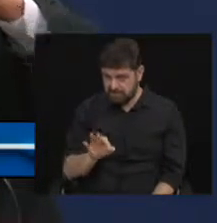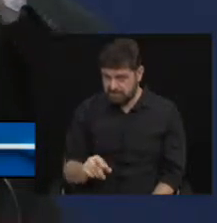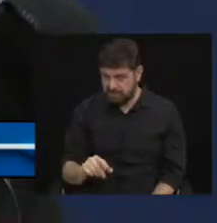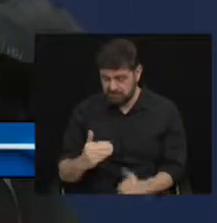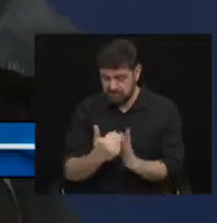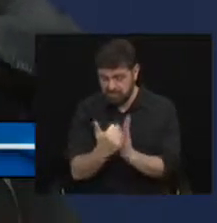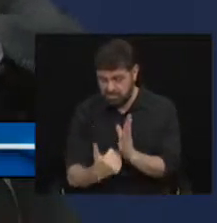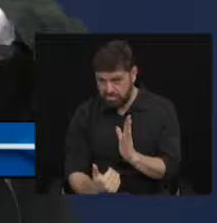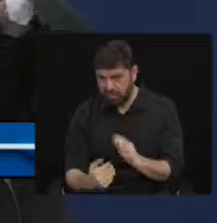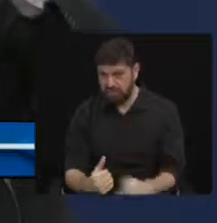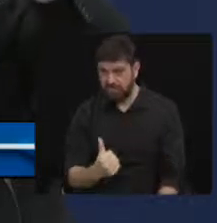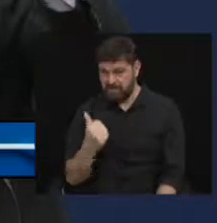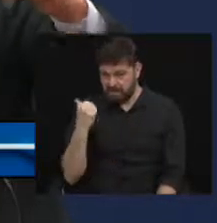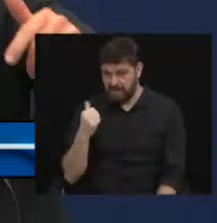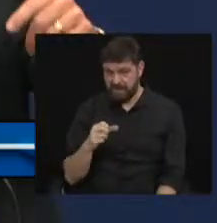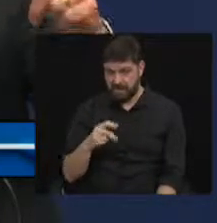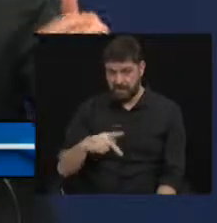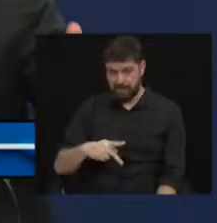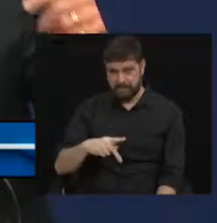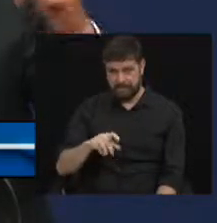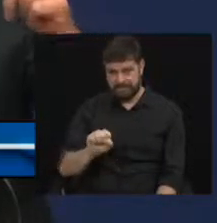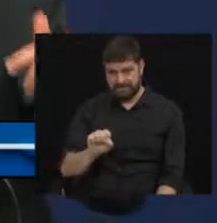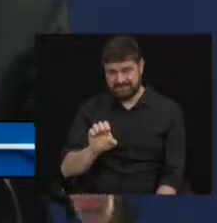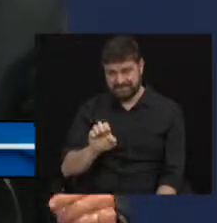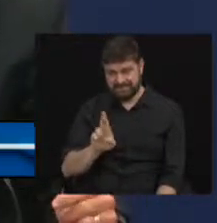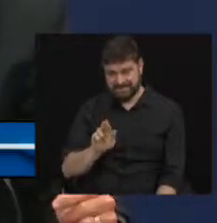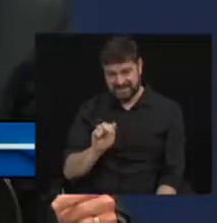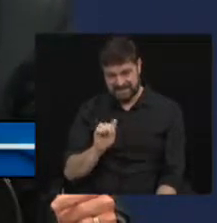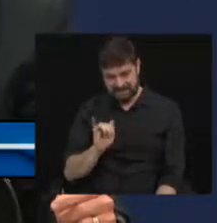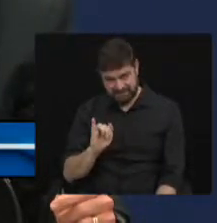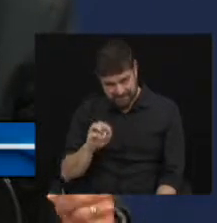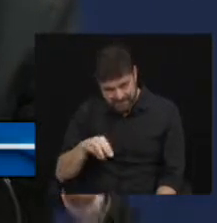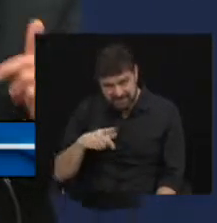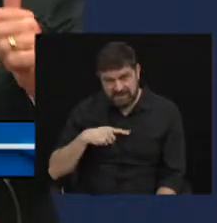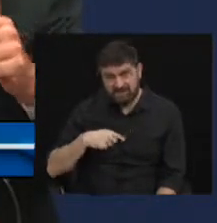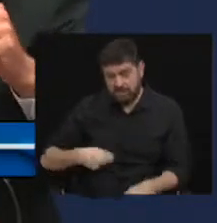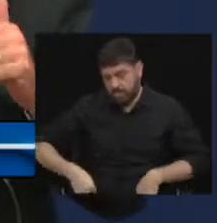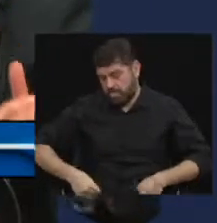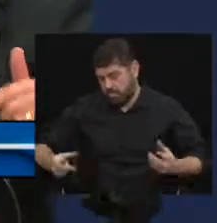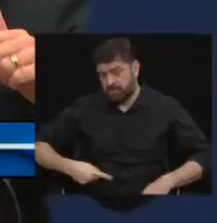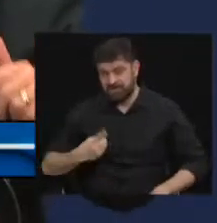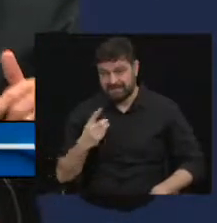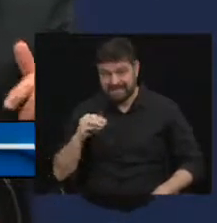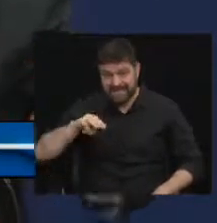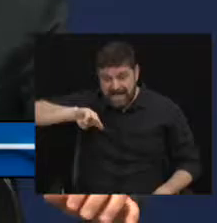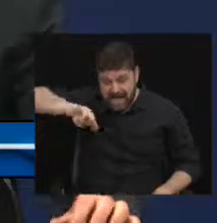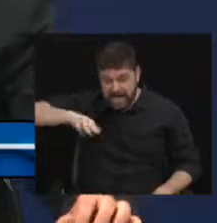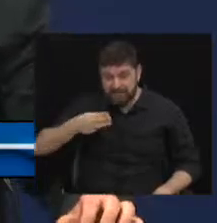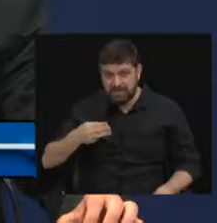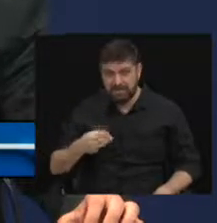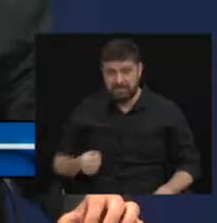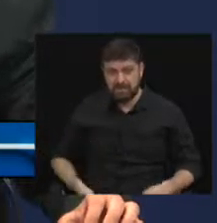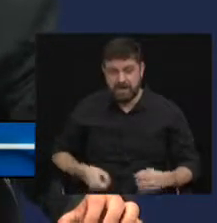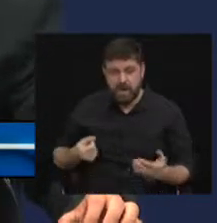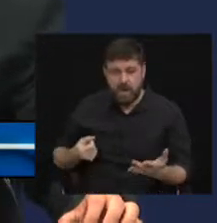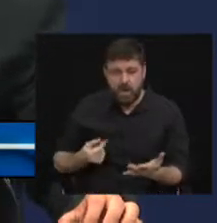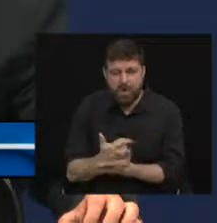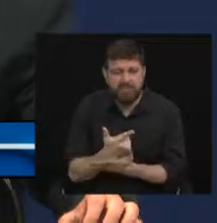quando ele foi falar da educação, na abertura do ano legislativo, ele falou o seguinte, primeira coisa que ele